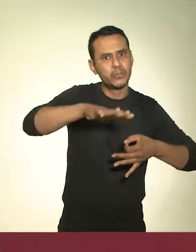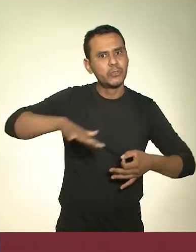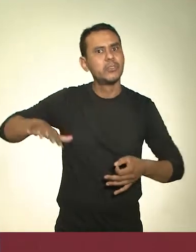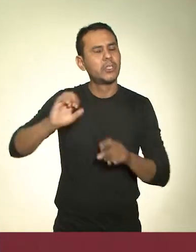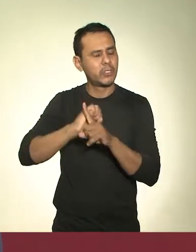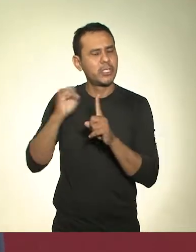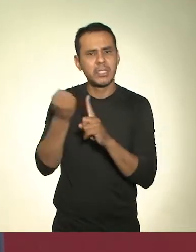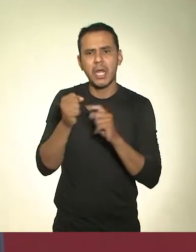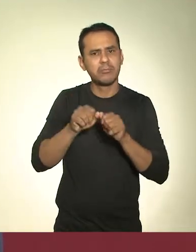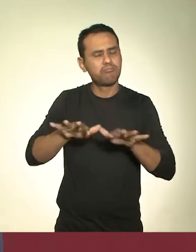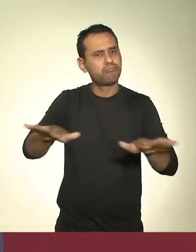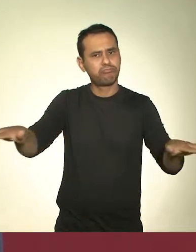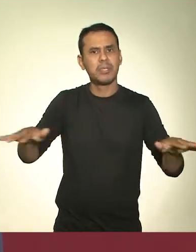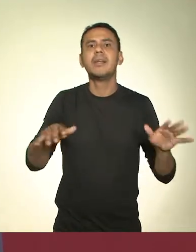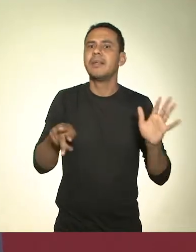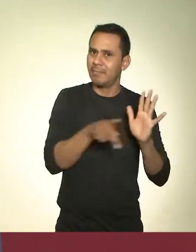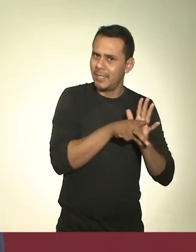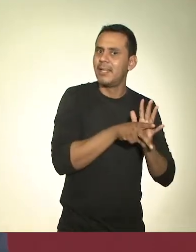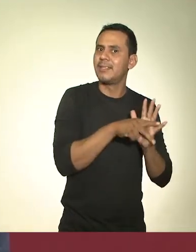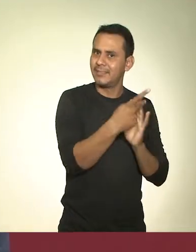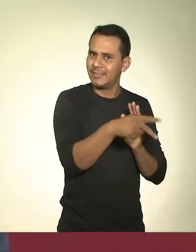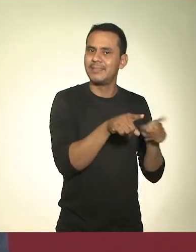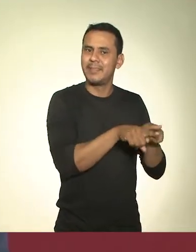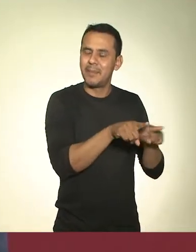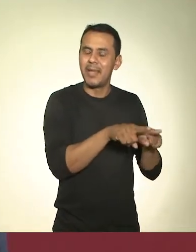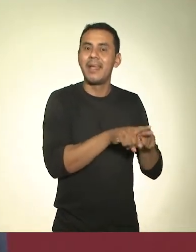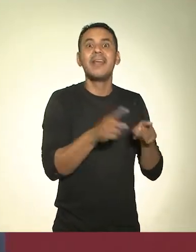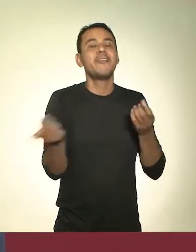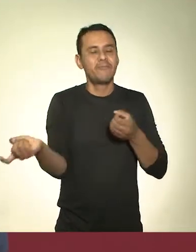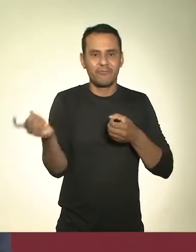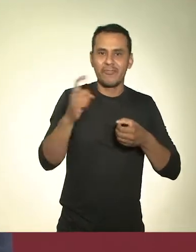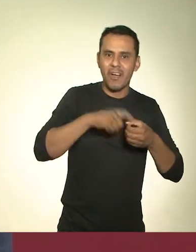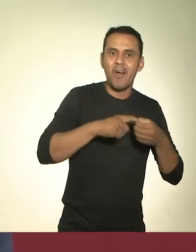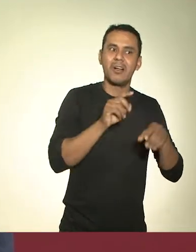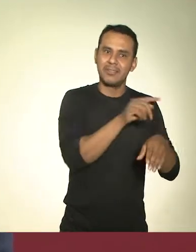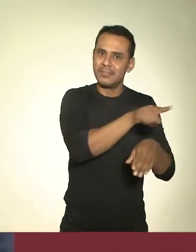ser ofertadas, qual o público-alvo que poderá se inscrever na pós-graduação? Serão ofertadas 13